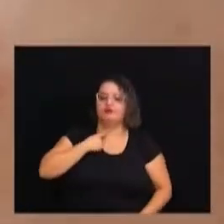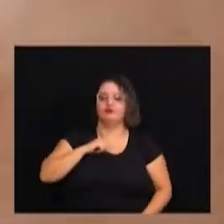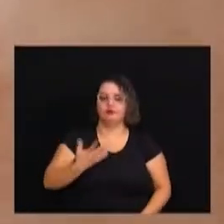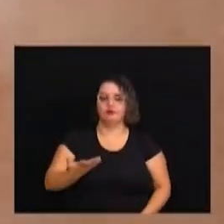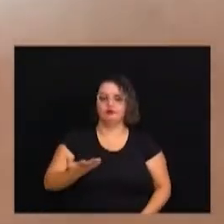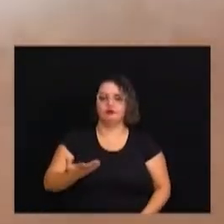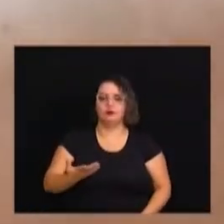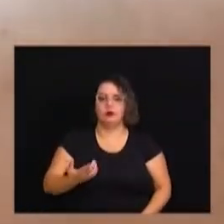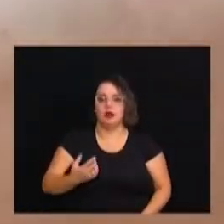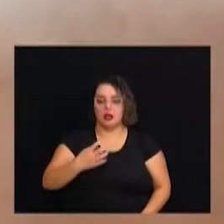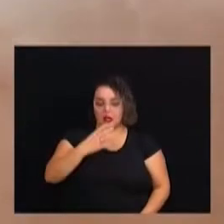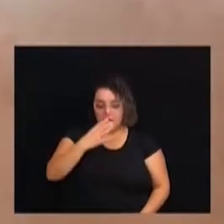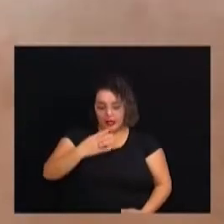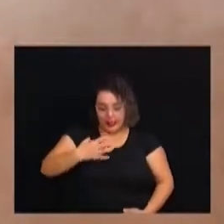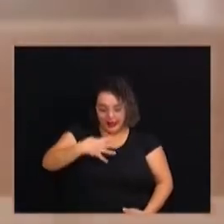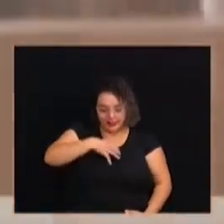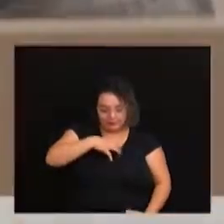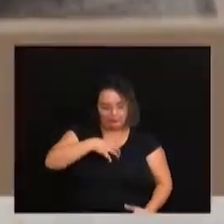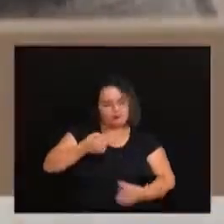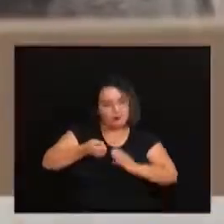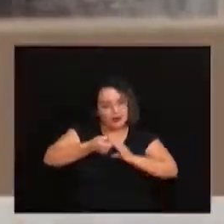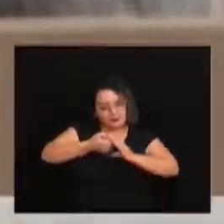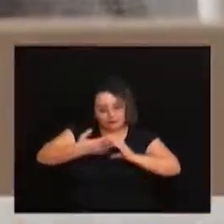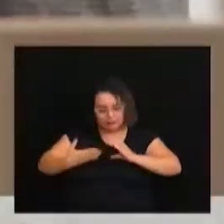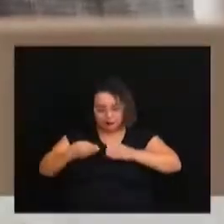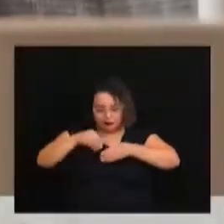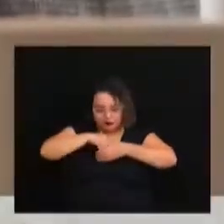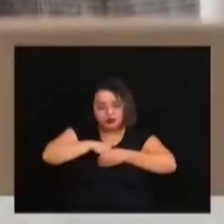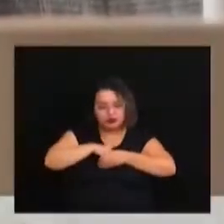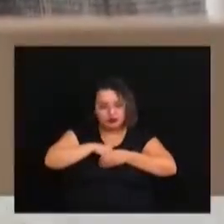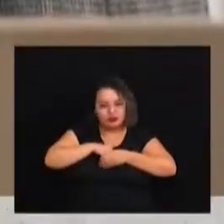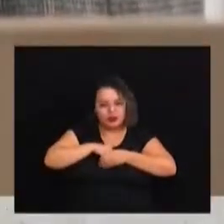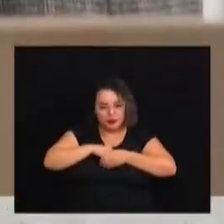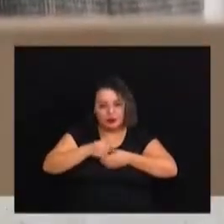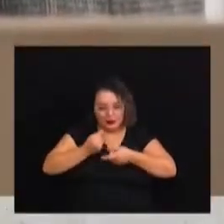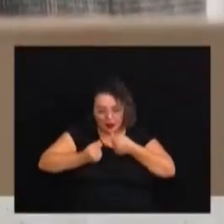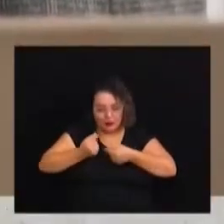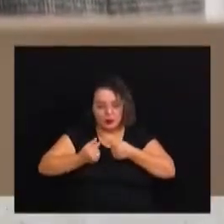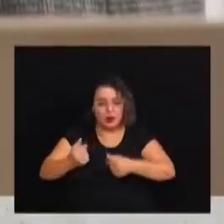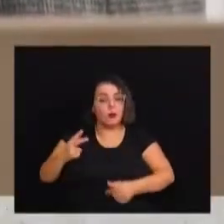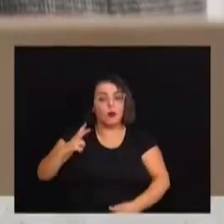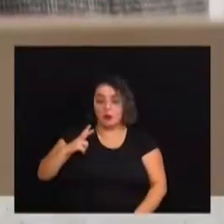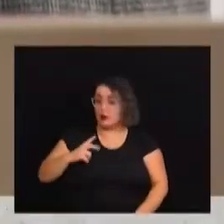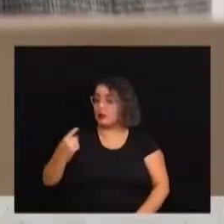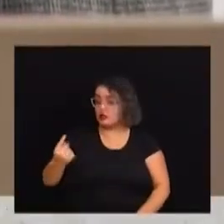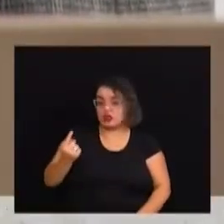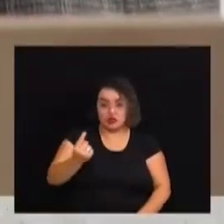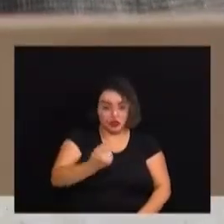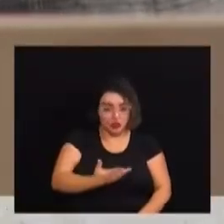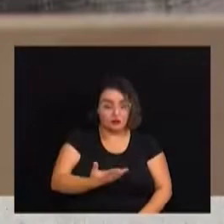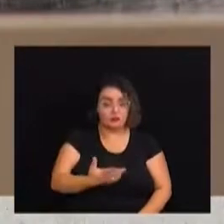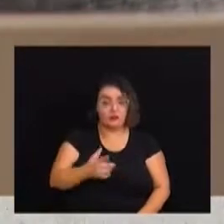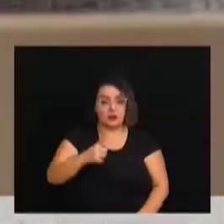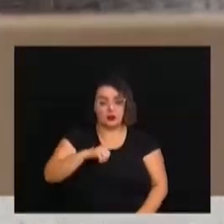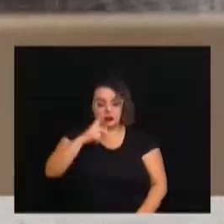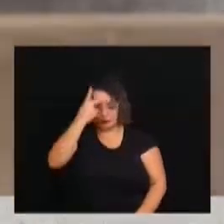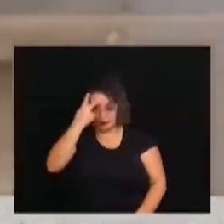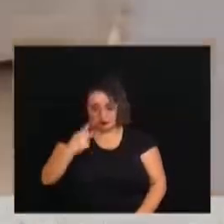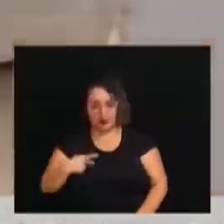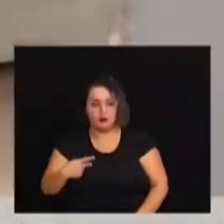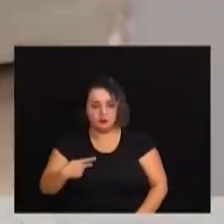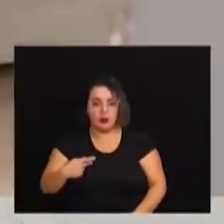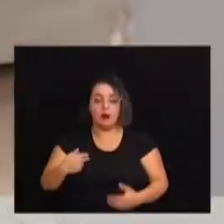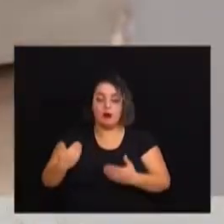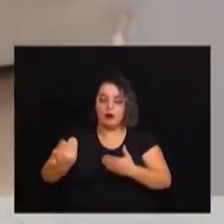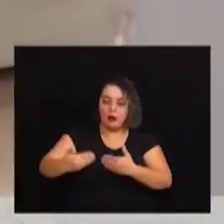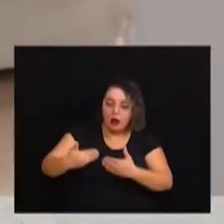de personalidade financeira mesmo, né? Que é uma particularidade de cada um tem o seu. A